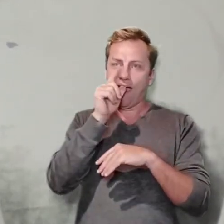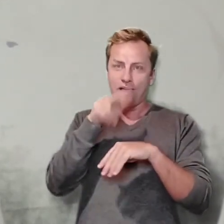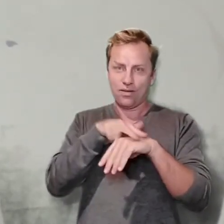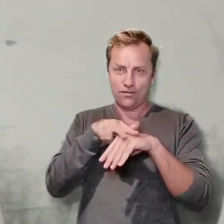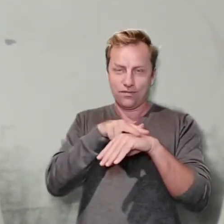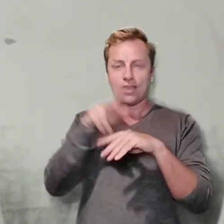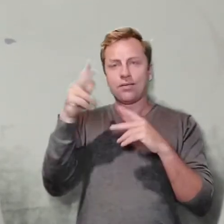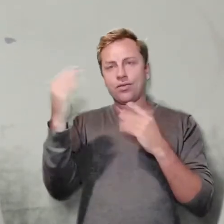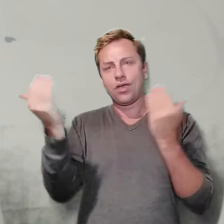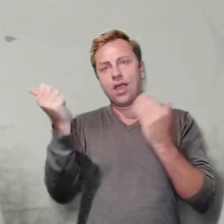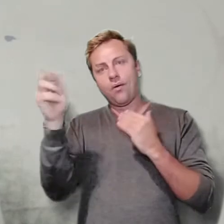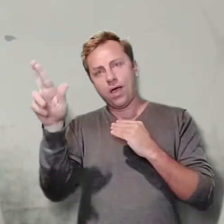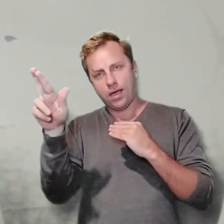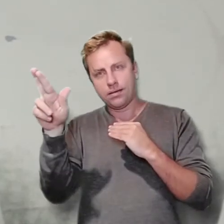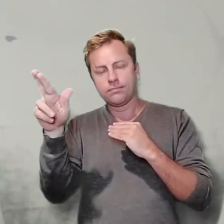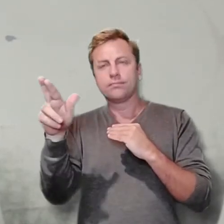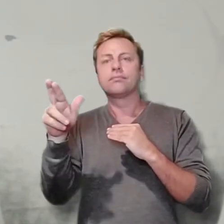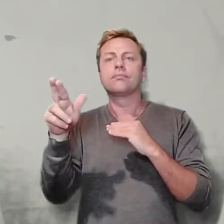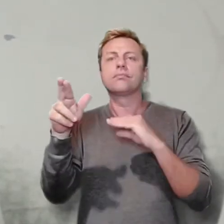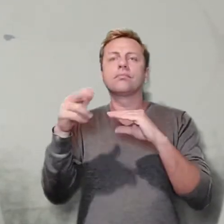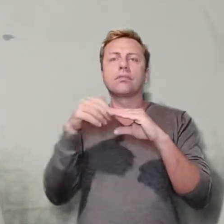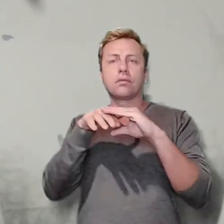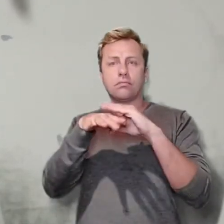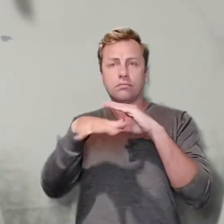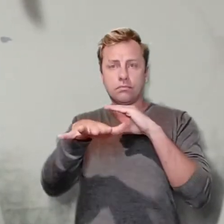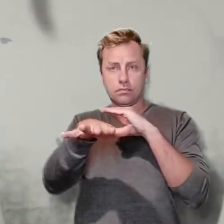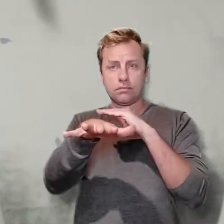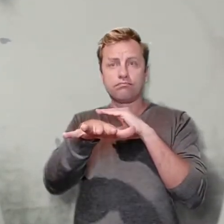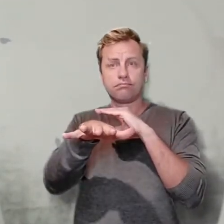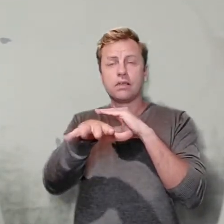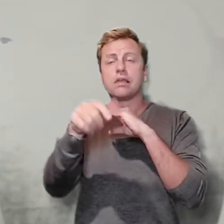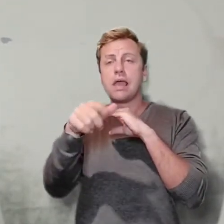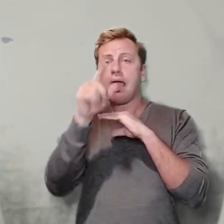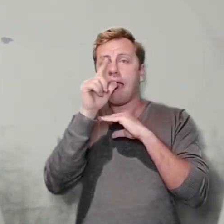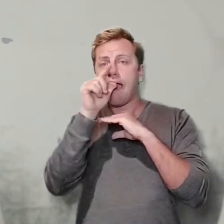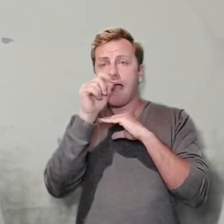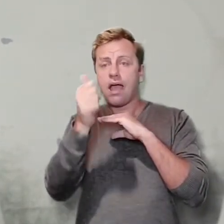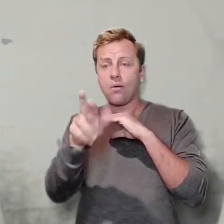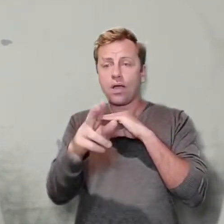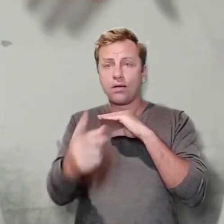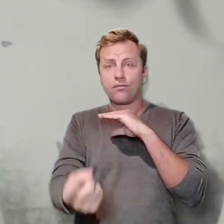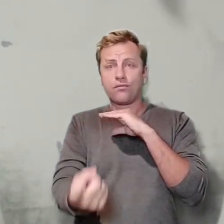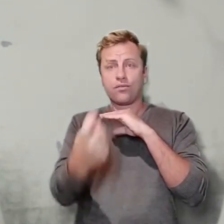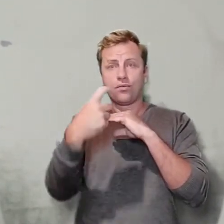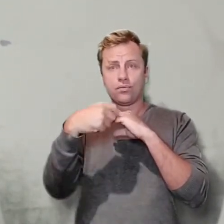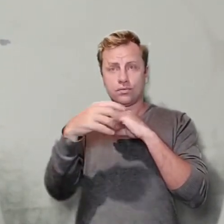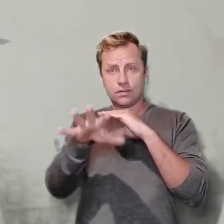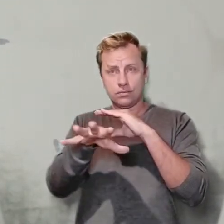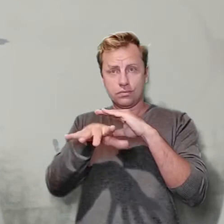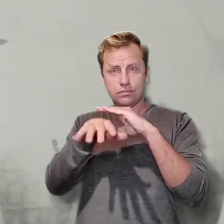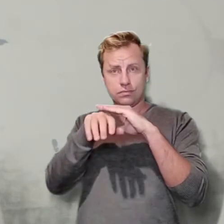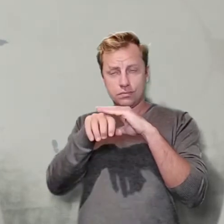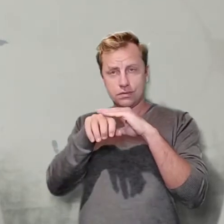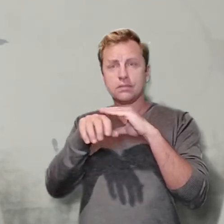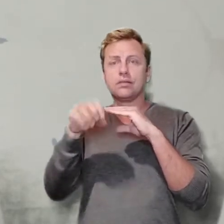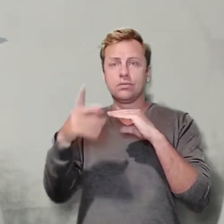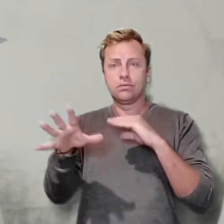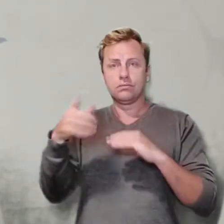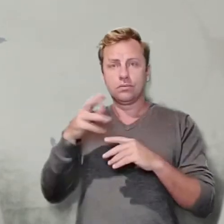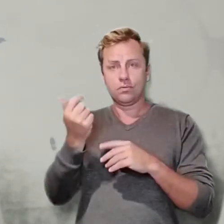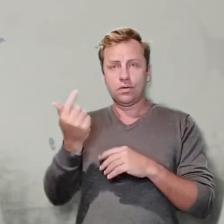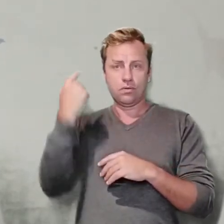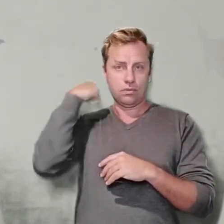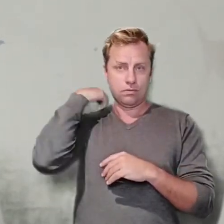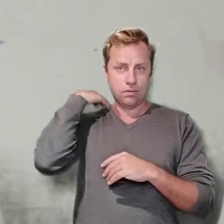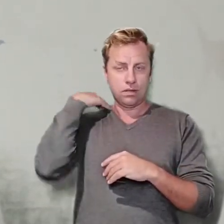água verde é o ar. Para eu botar essa água de novo na esponja ou o ar para dentro do pulmão